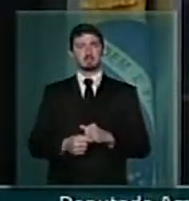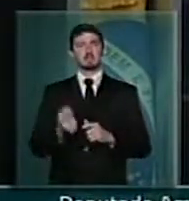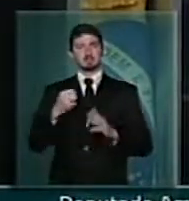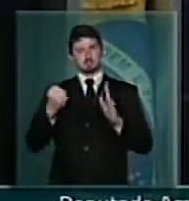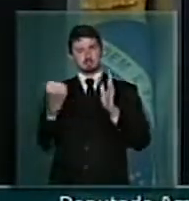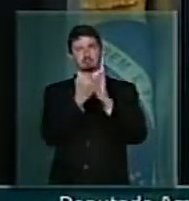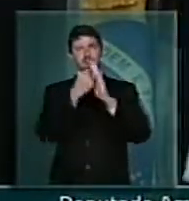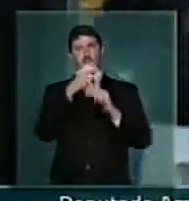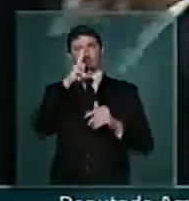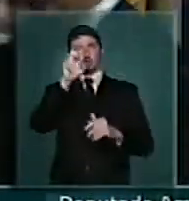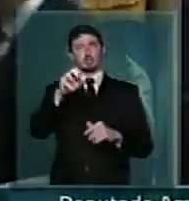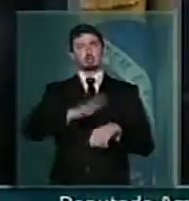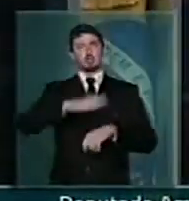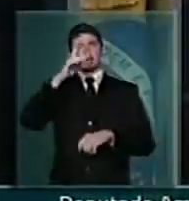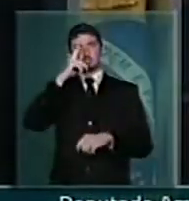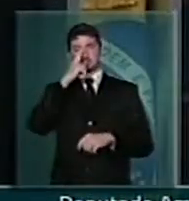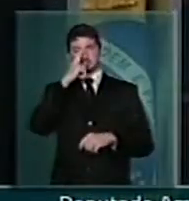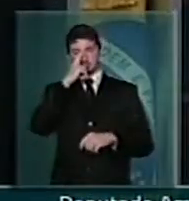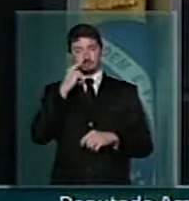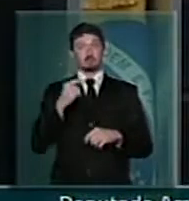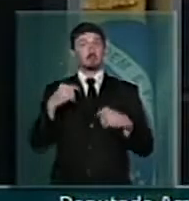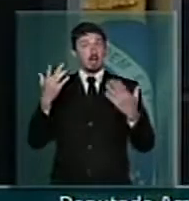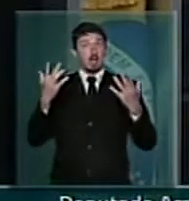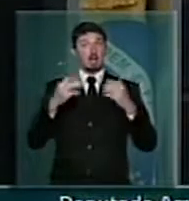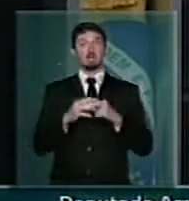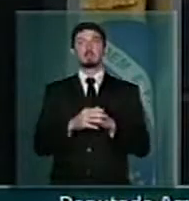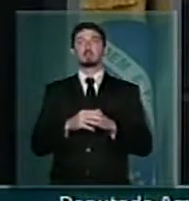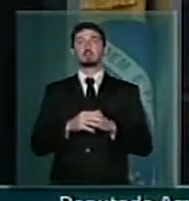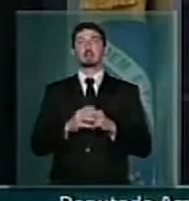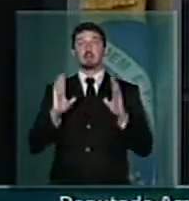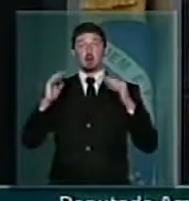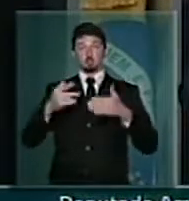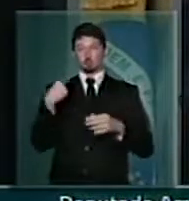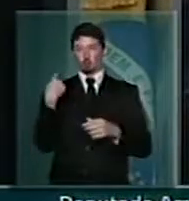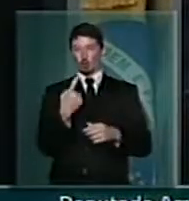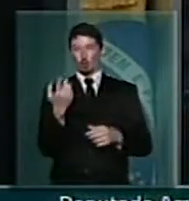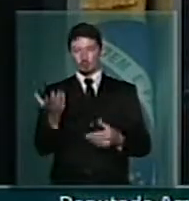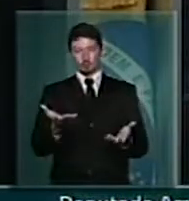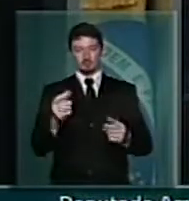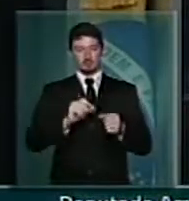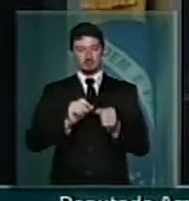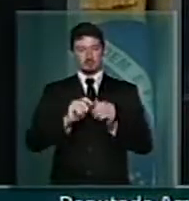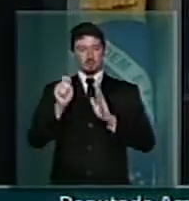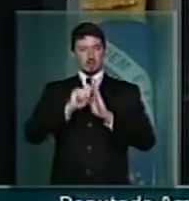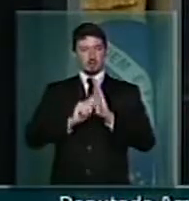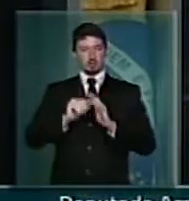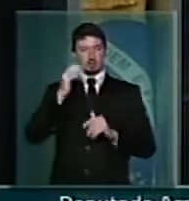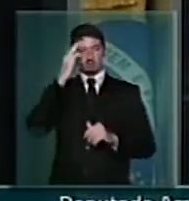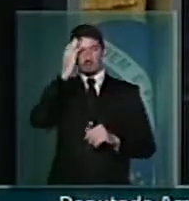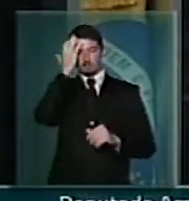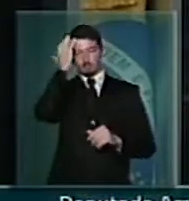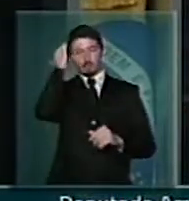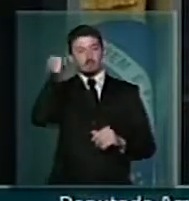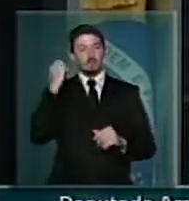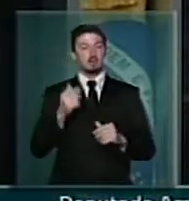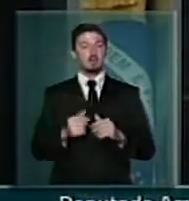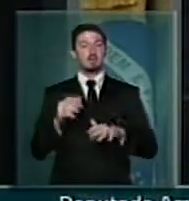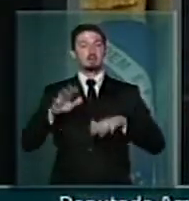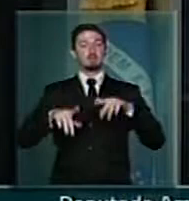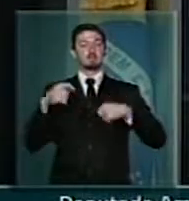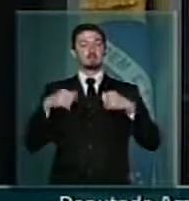maior grau, Padre João. E aí, talvez, lá na nossa comissão que fechou hoje o relatório, esse setor também tem que